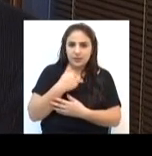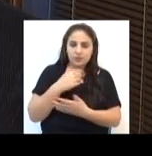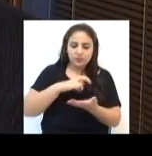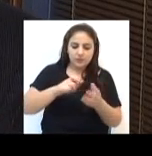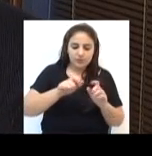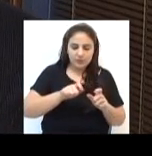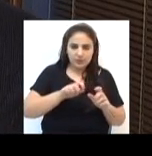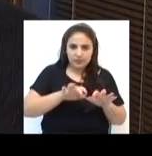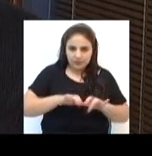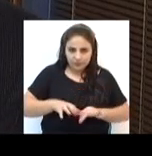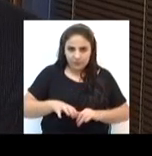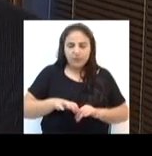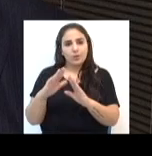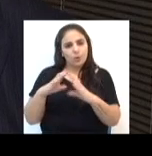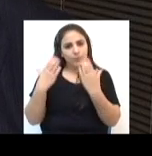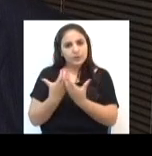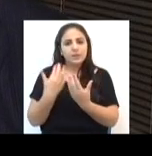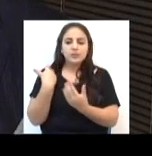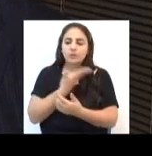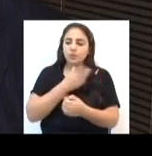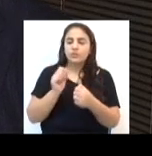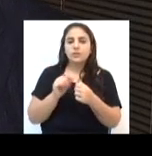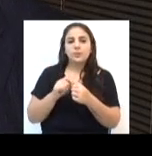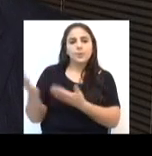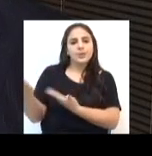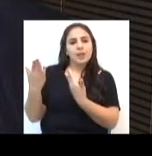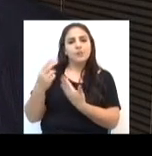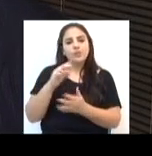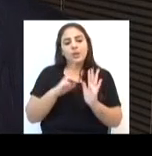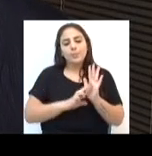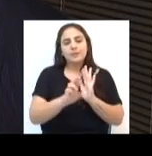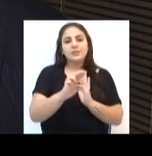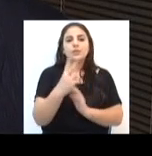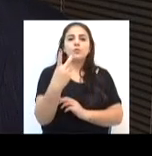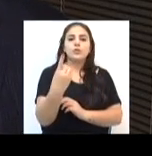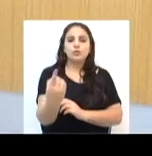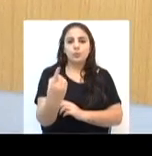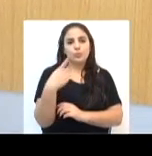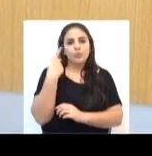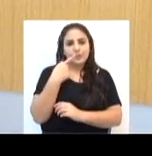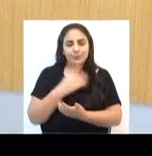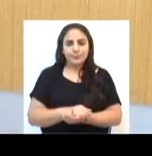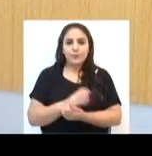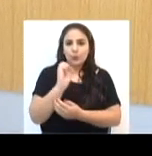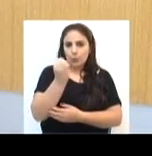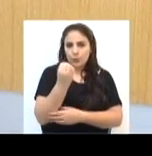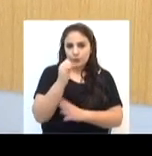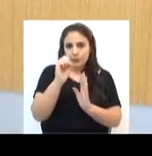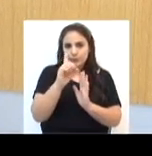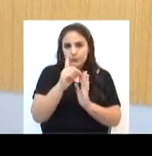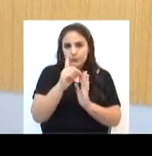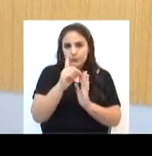tem a 4ª maior população carcerária do mundo e ainda assim a violência é uma forte realidade. Nós